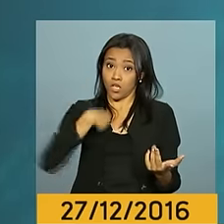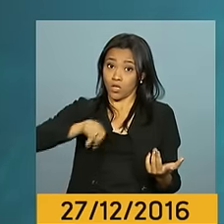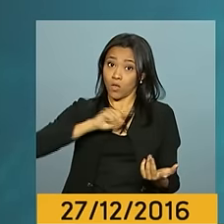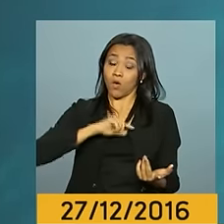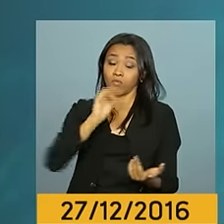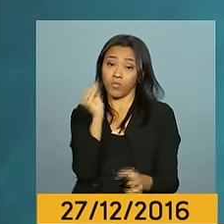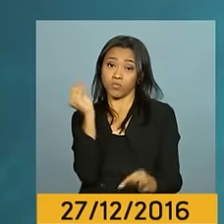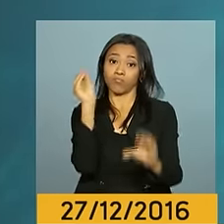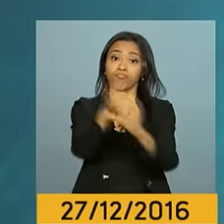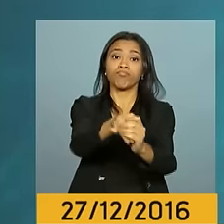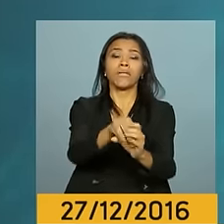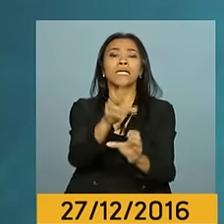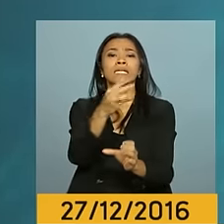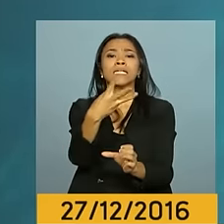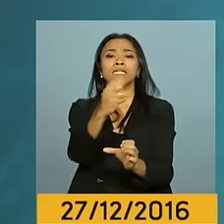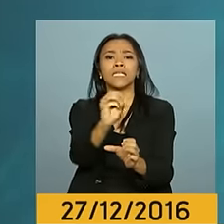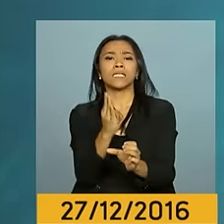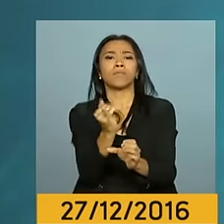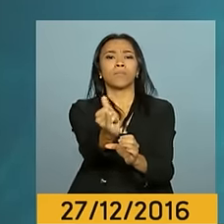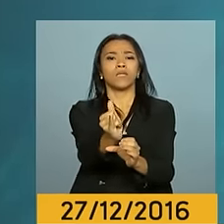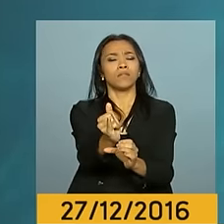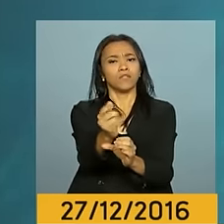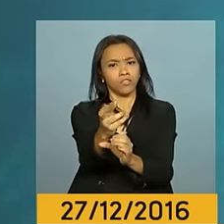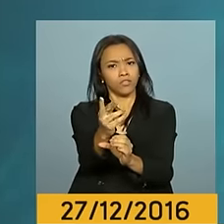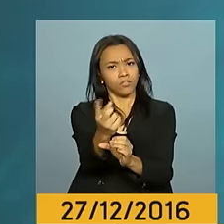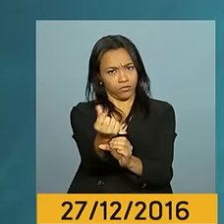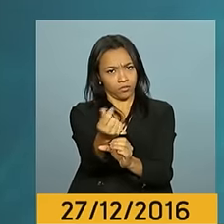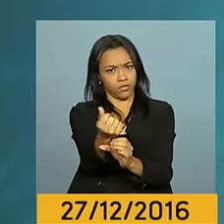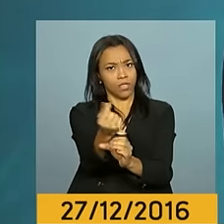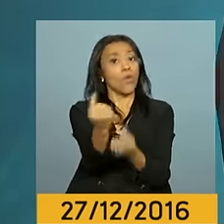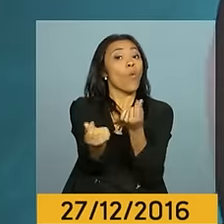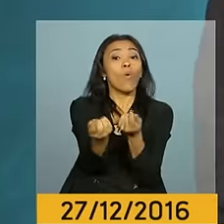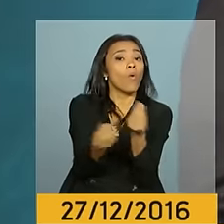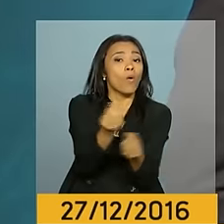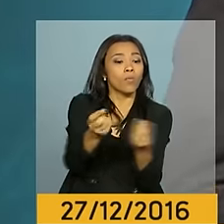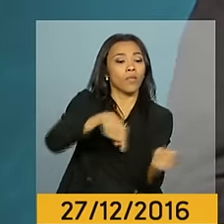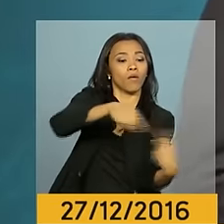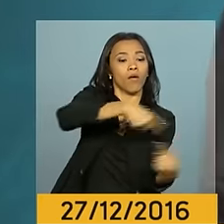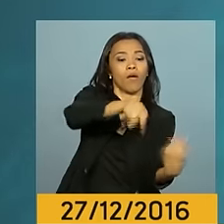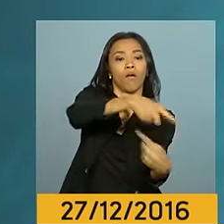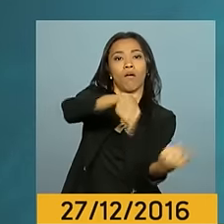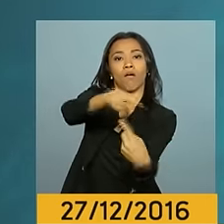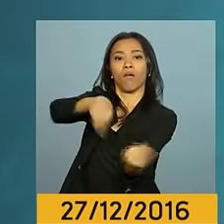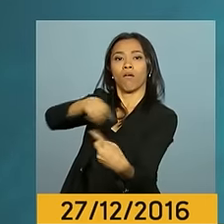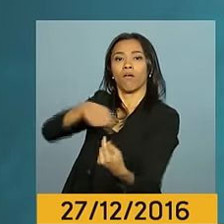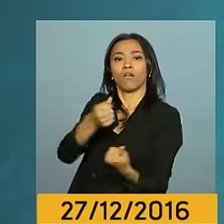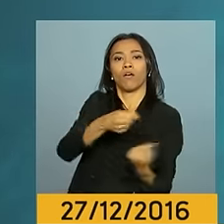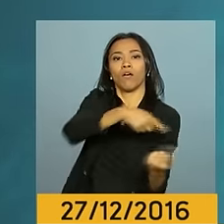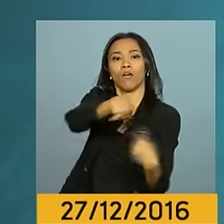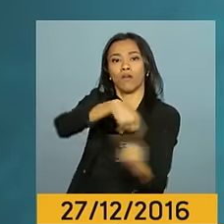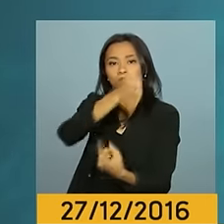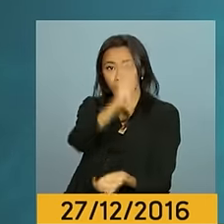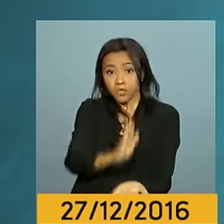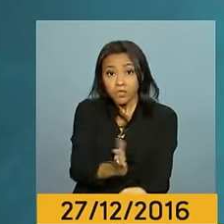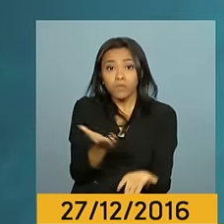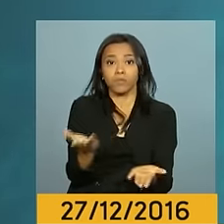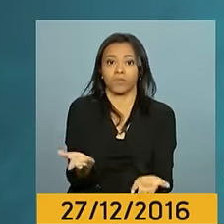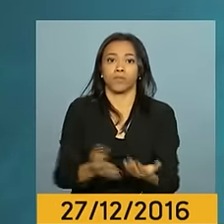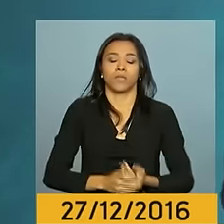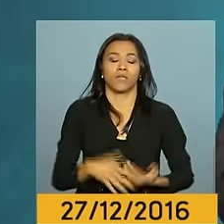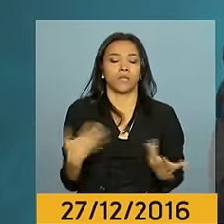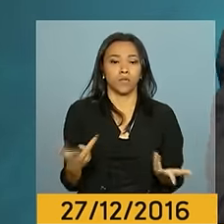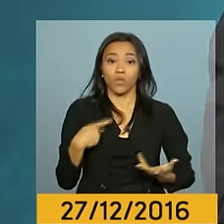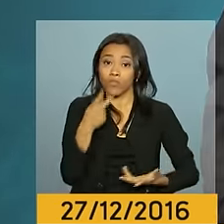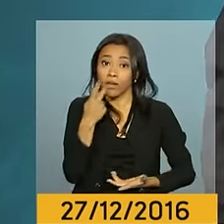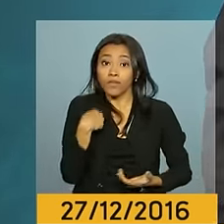de 30 bilhões de reais na economia brasileira quando o tô dizendo que são